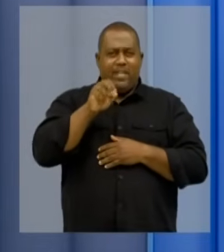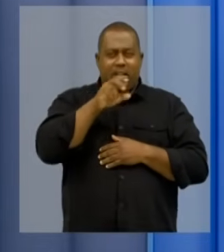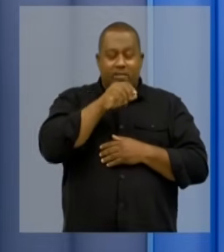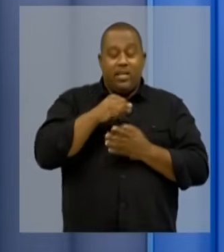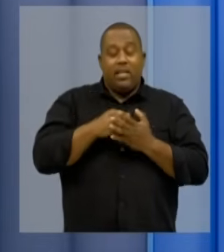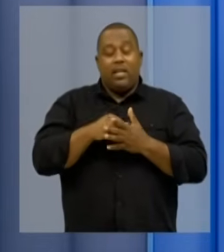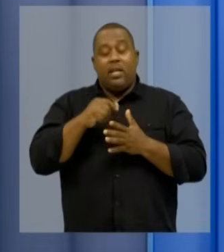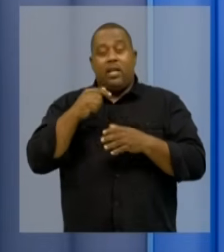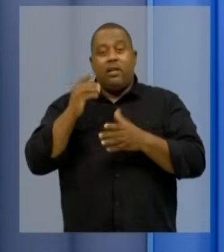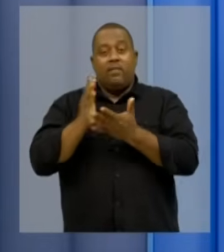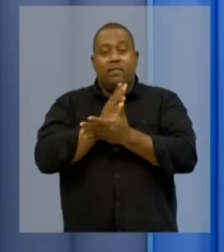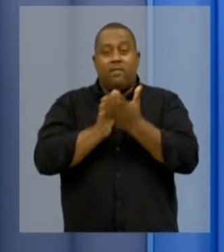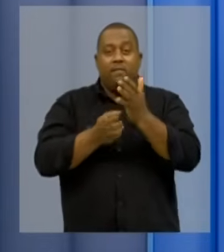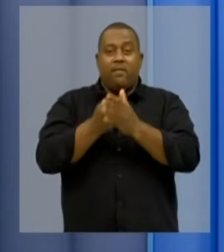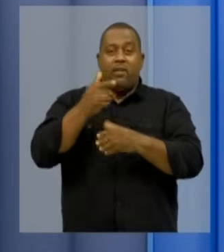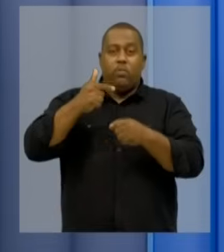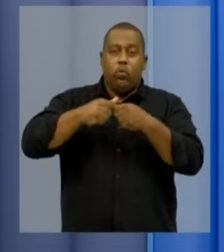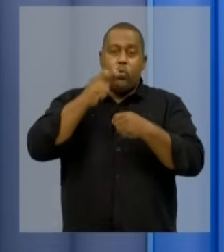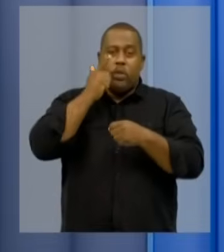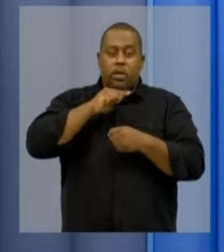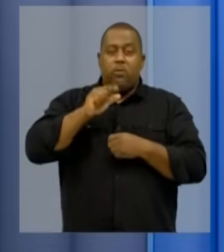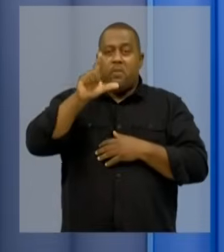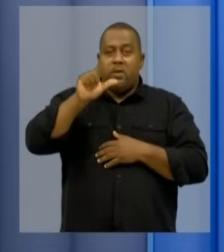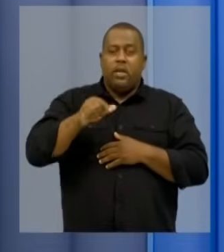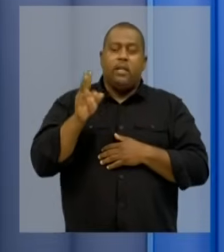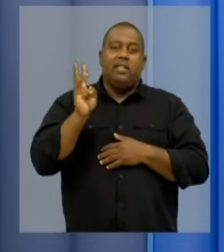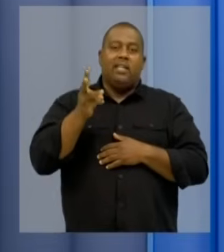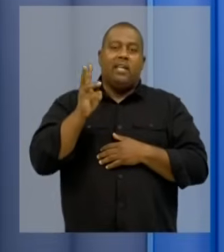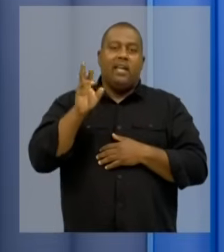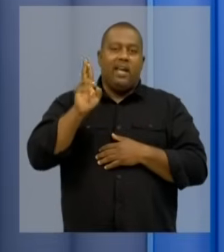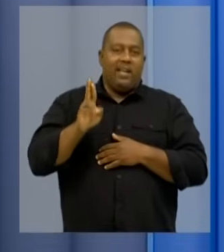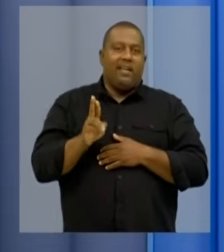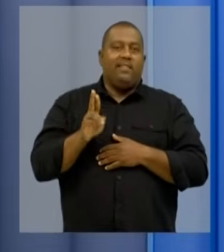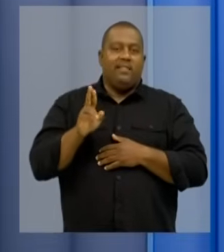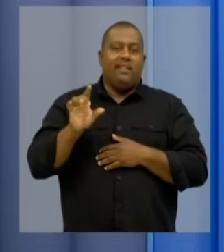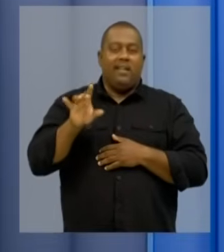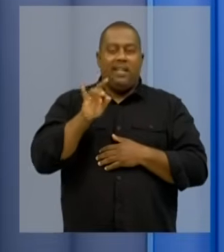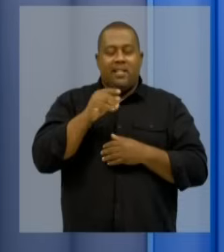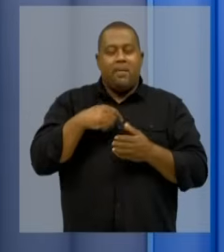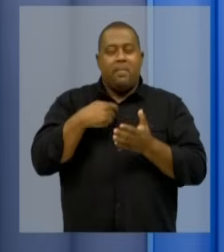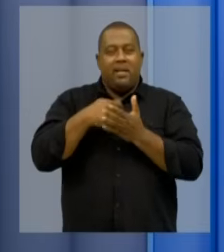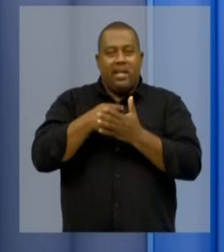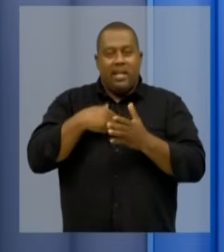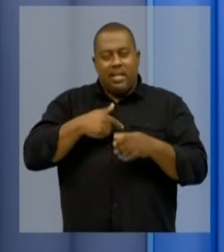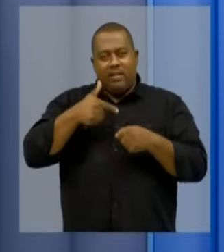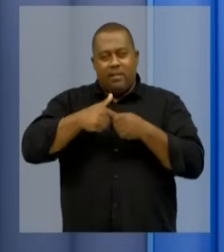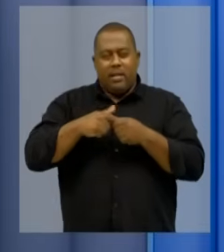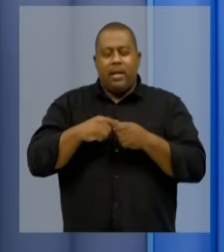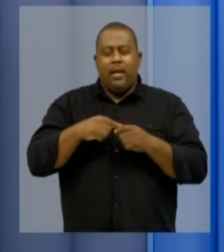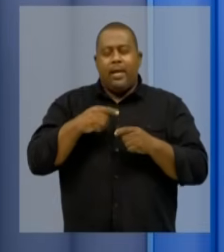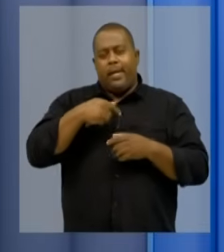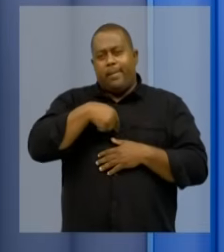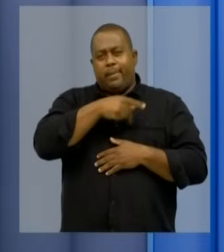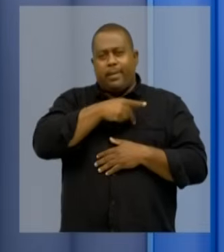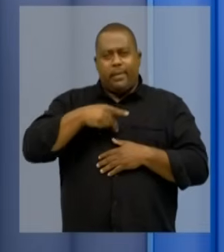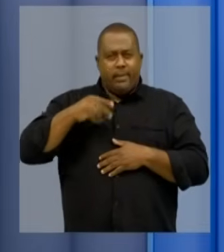R$3 a gasolina. E isso é Bolsonaro, pessoal, que tem trabalhado, mesmo o presidente que é atacado a todo momento, tem trabalhado e